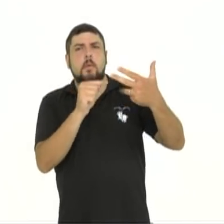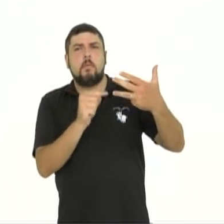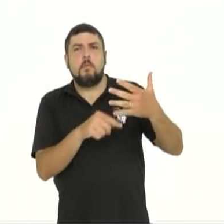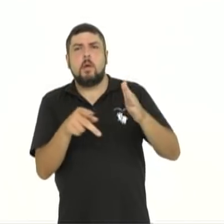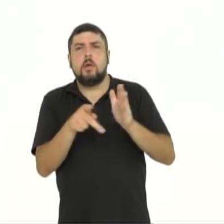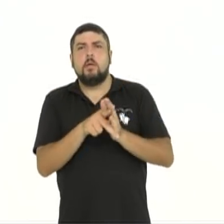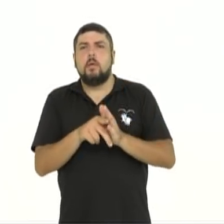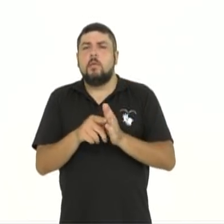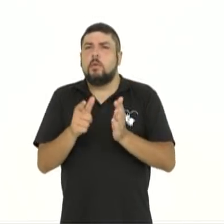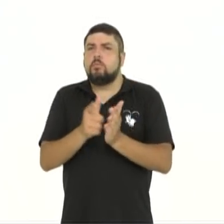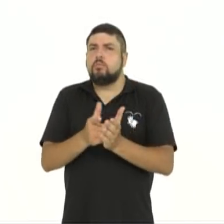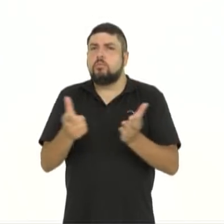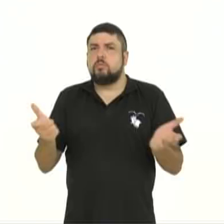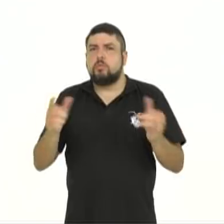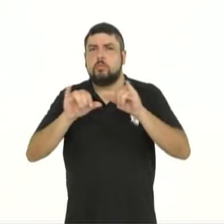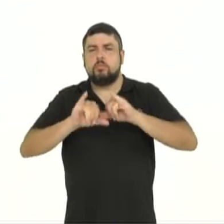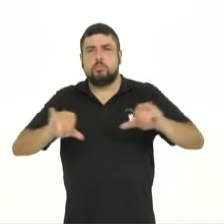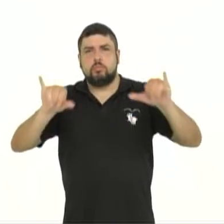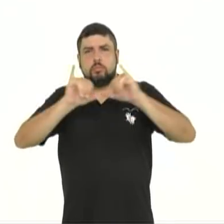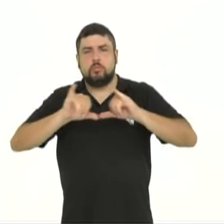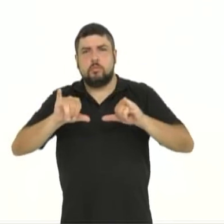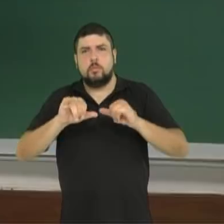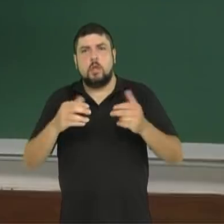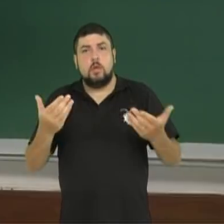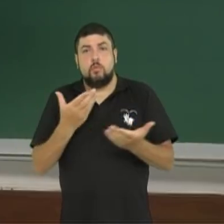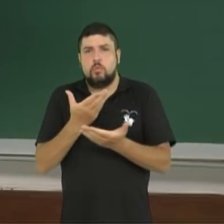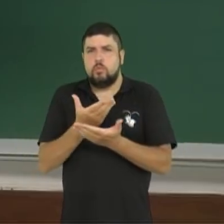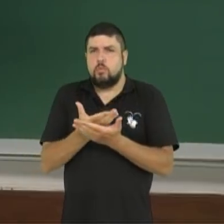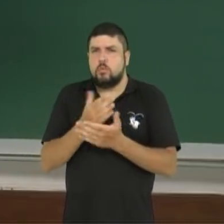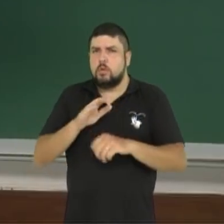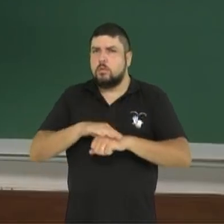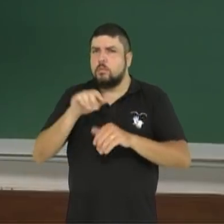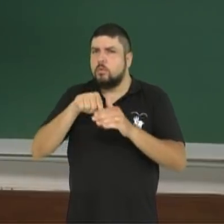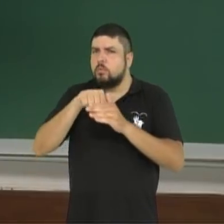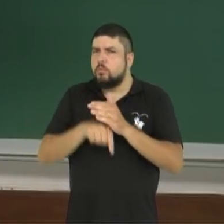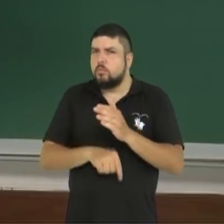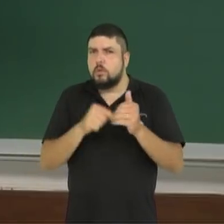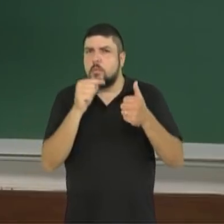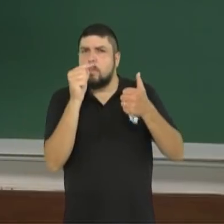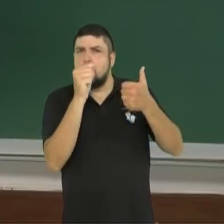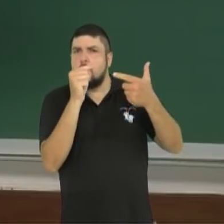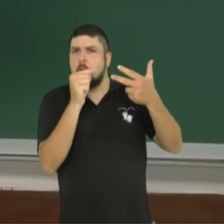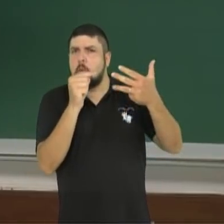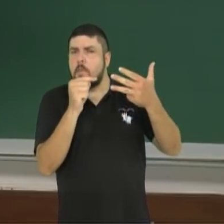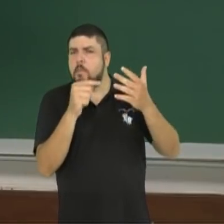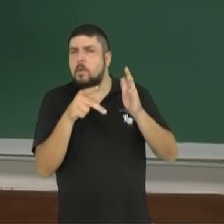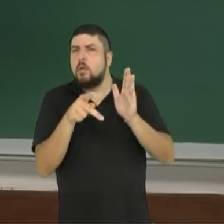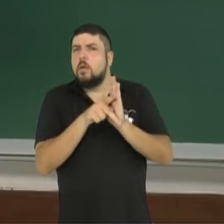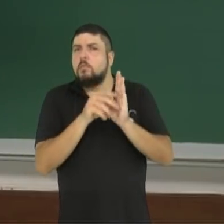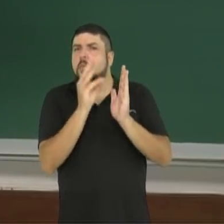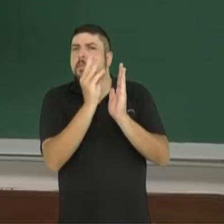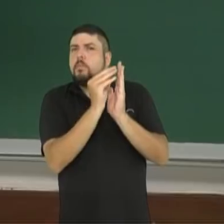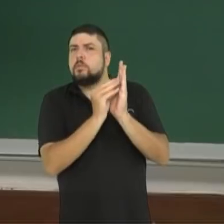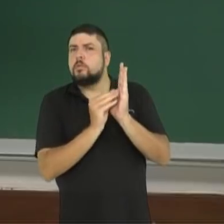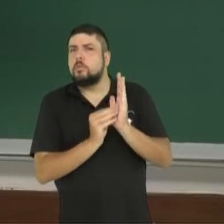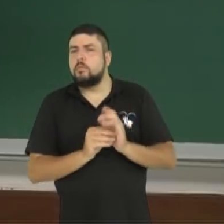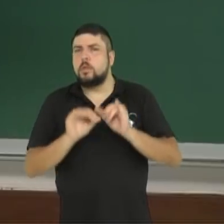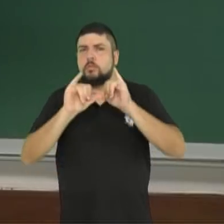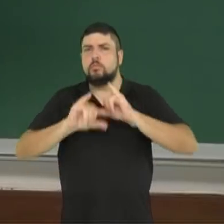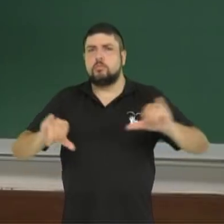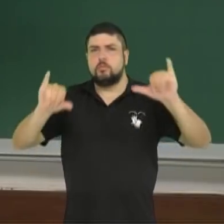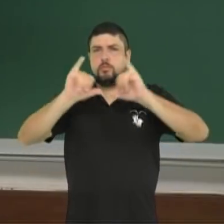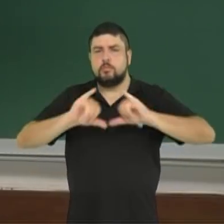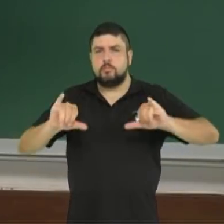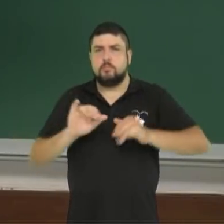estudo pormenorizado ali dos elementos composicionais que constituem a notícia enquanto gênero discursivo, enquanto gênero